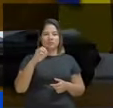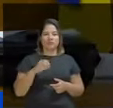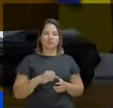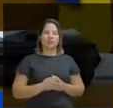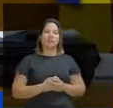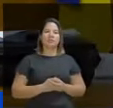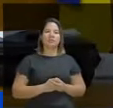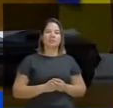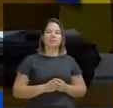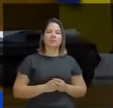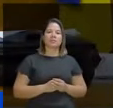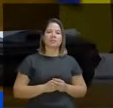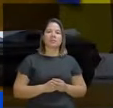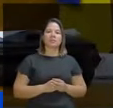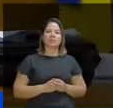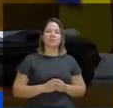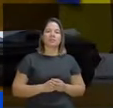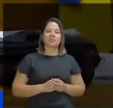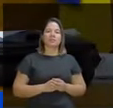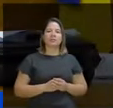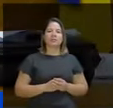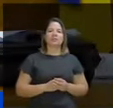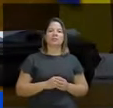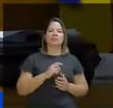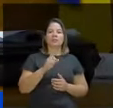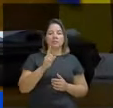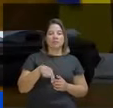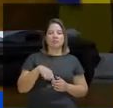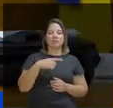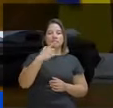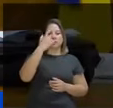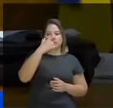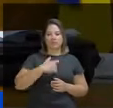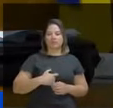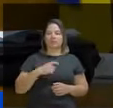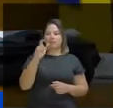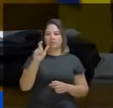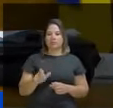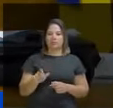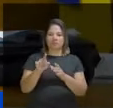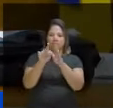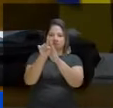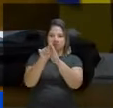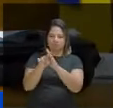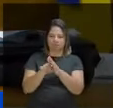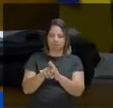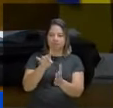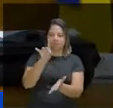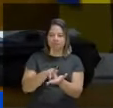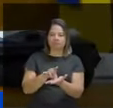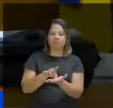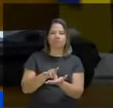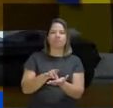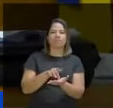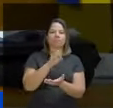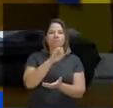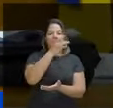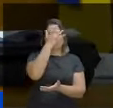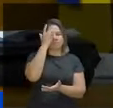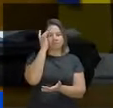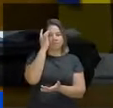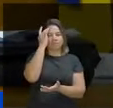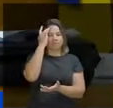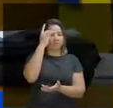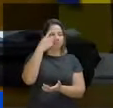sobre o procedimento de heteroidentificação complementar à autodeclaração de pessoas negras no pedido de registro